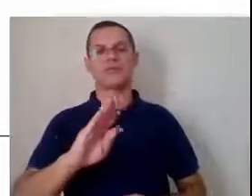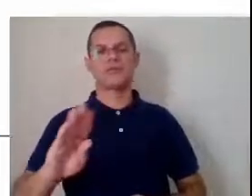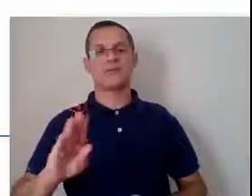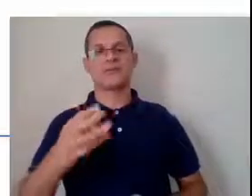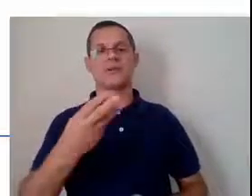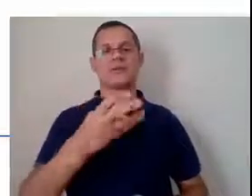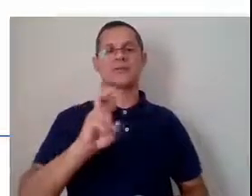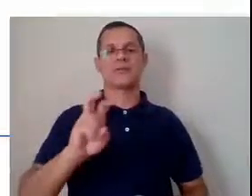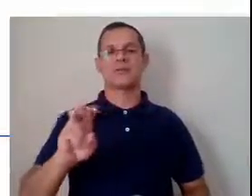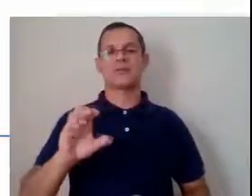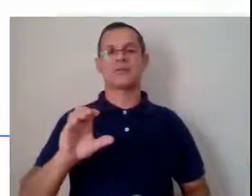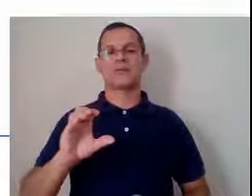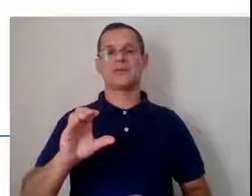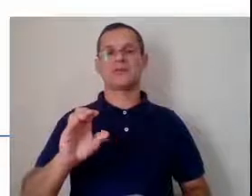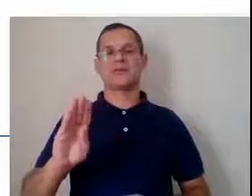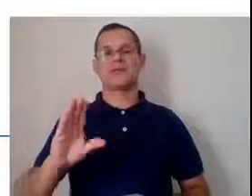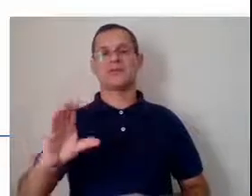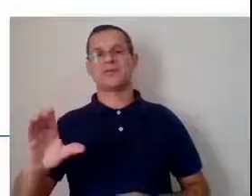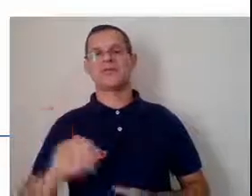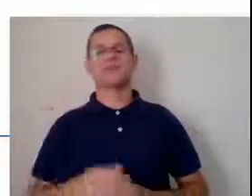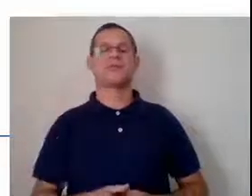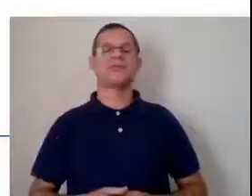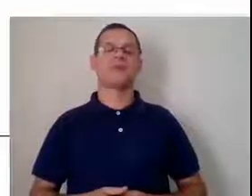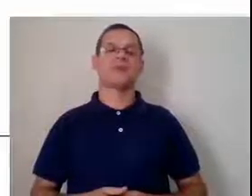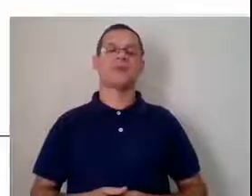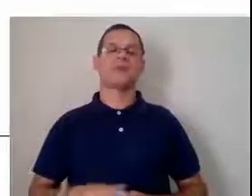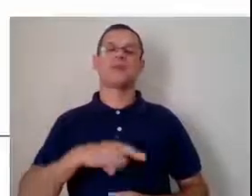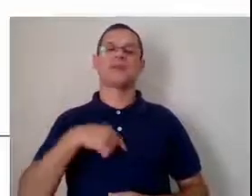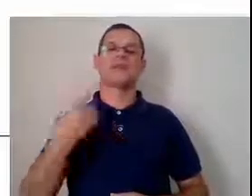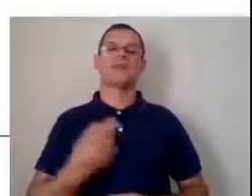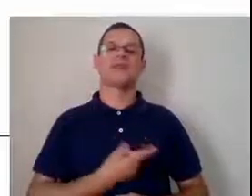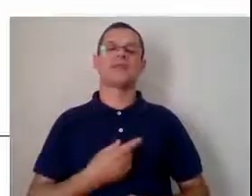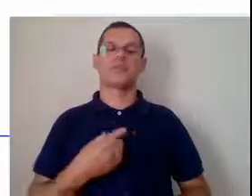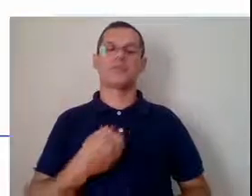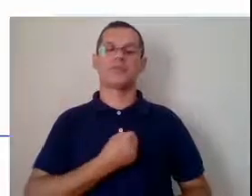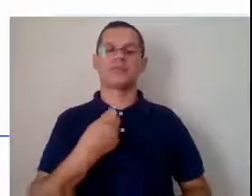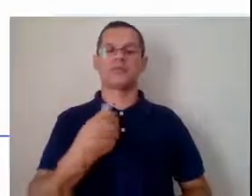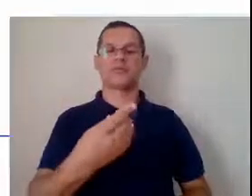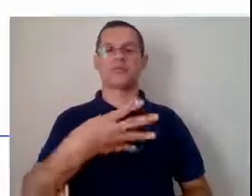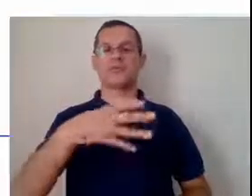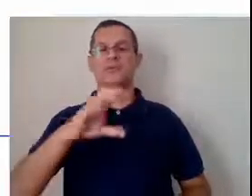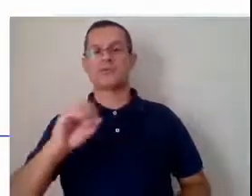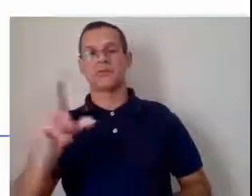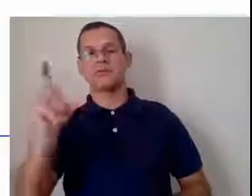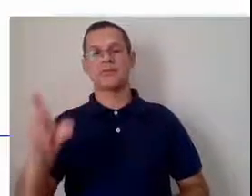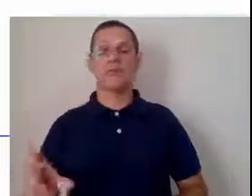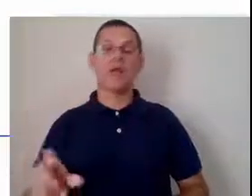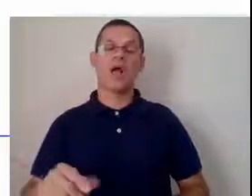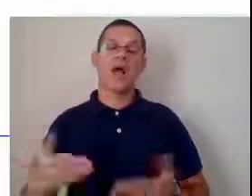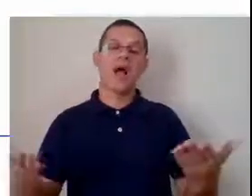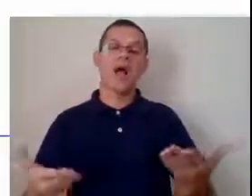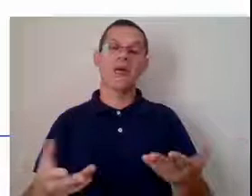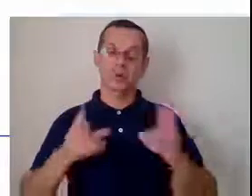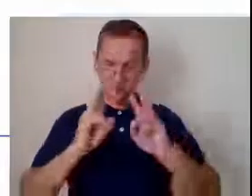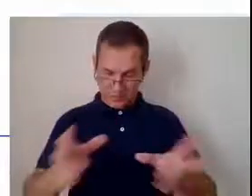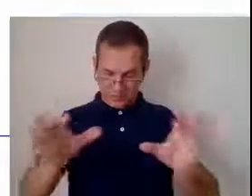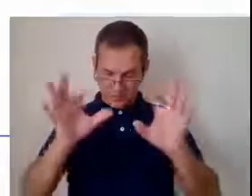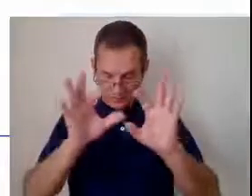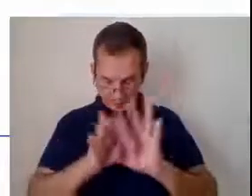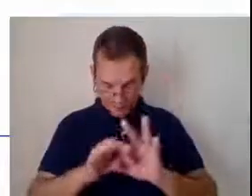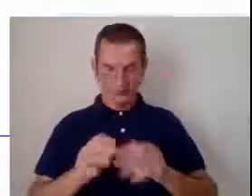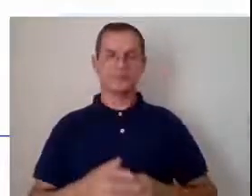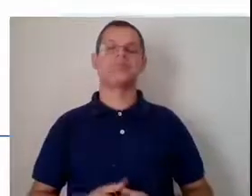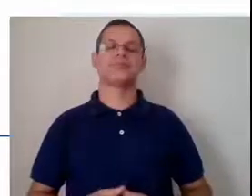os 35 de B e C. Isso aqui nos dá o número de 140. Agora vamos ver a